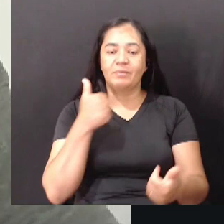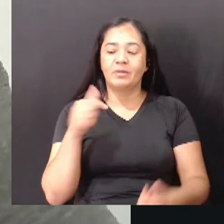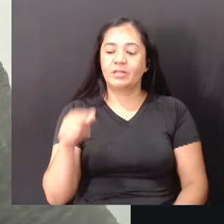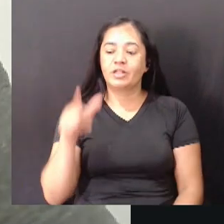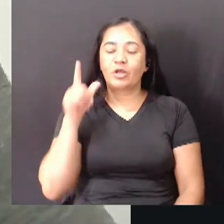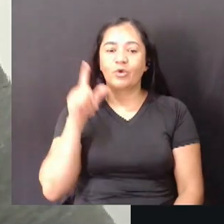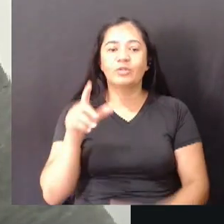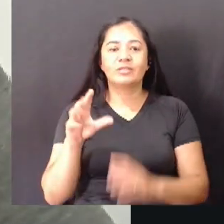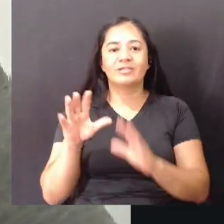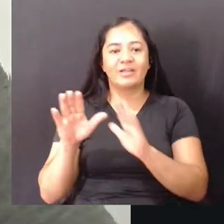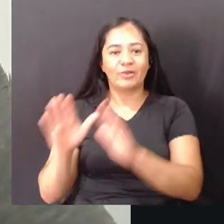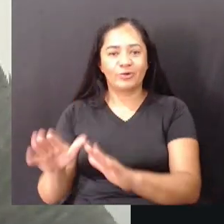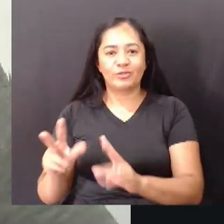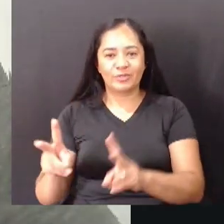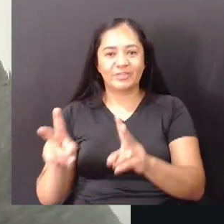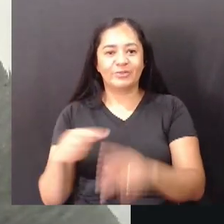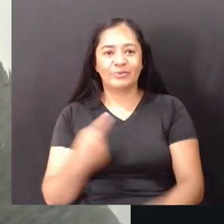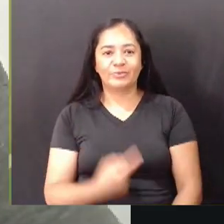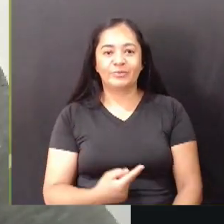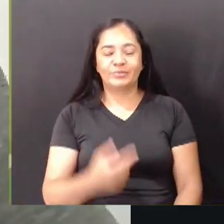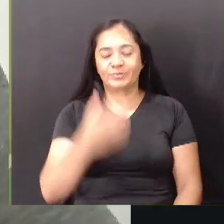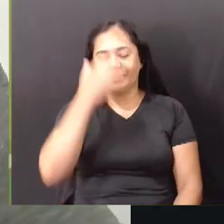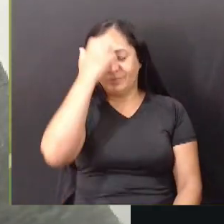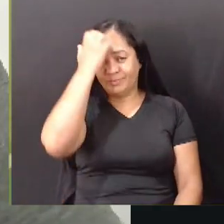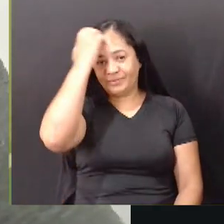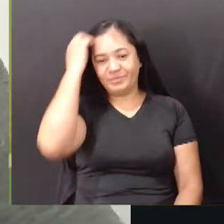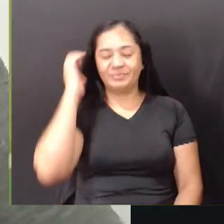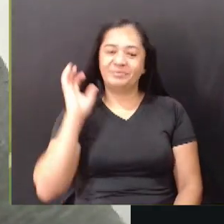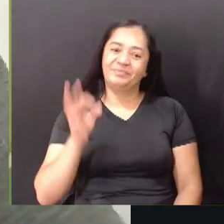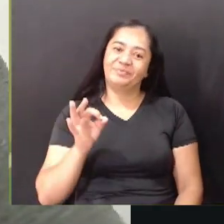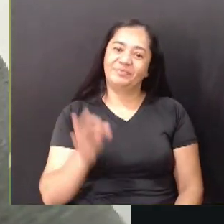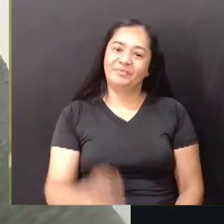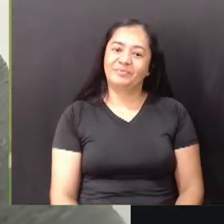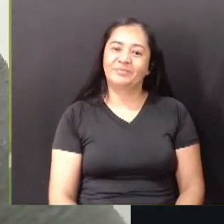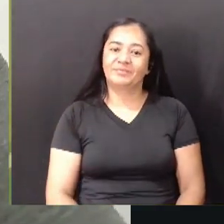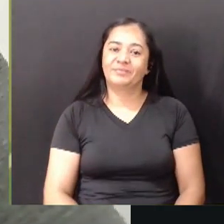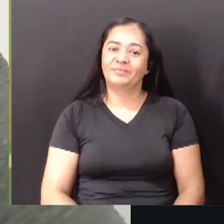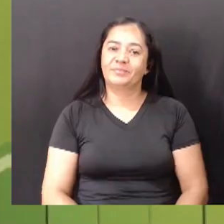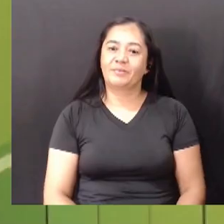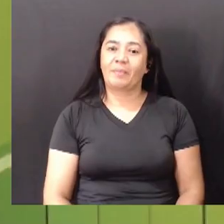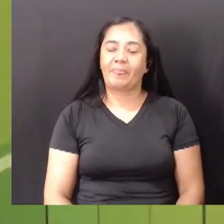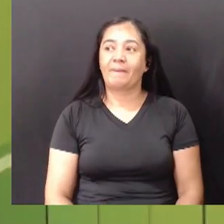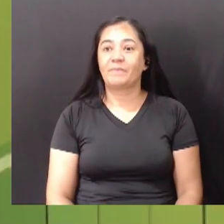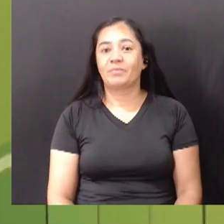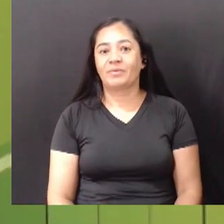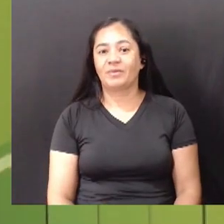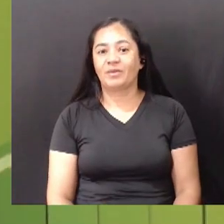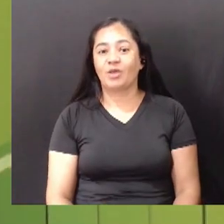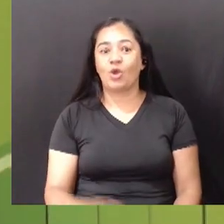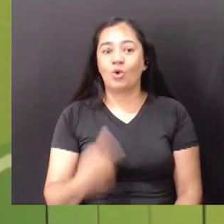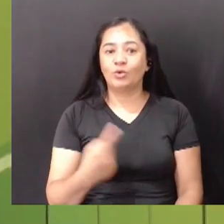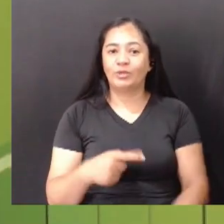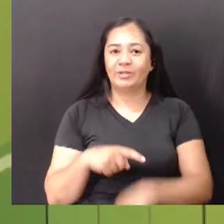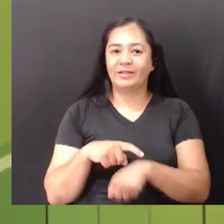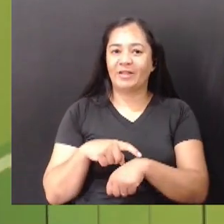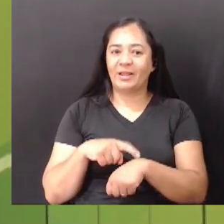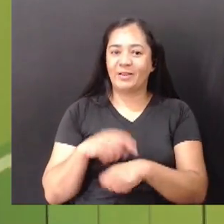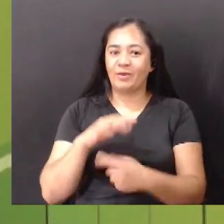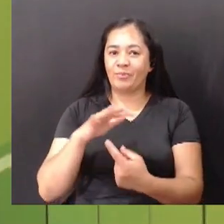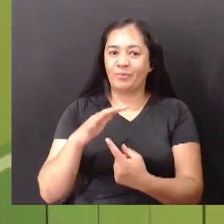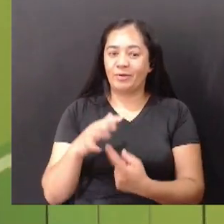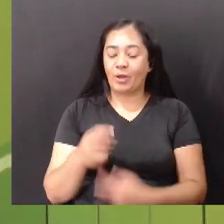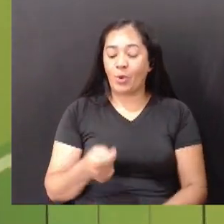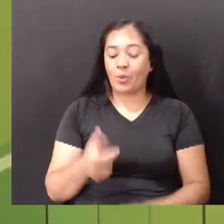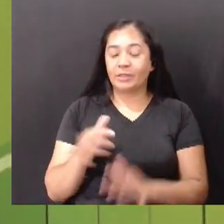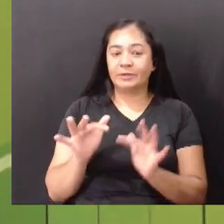melhorar para que ele escolha ficar com a gente aqui. Tá certo, então, olha, vou fazer o seguinte, Tomás, o nosso tempo do